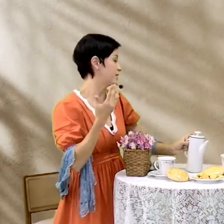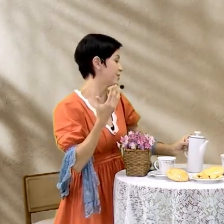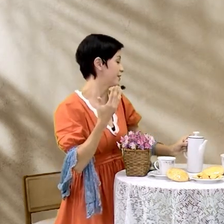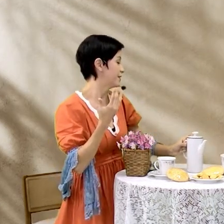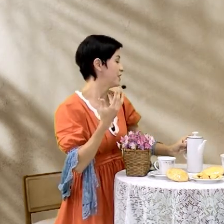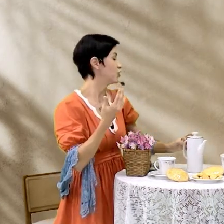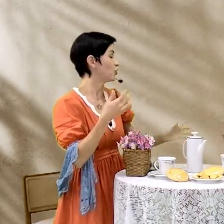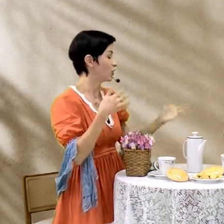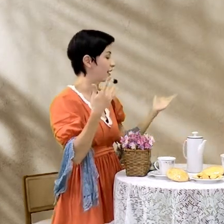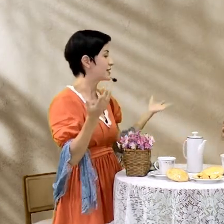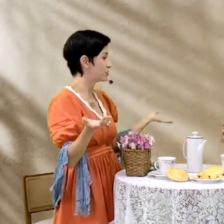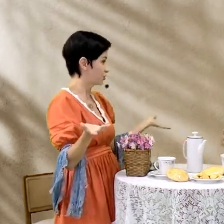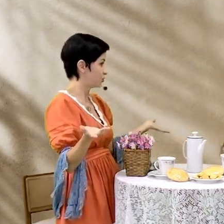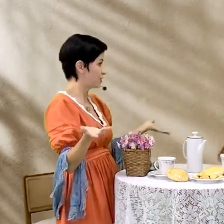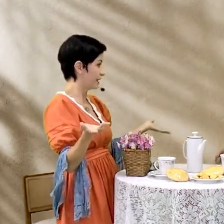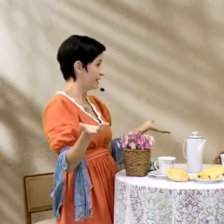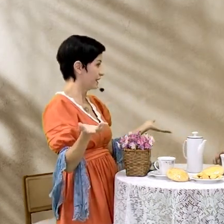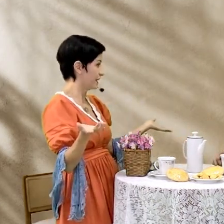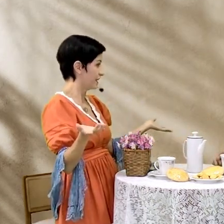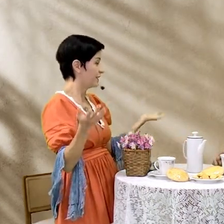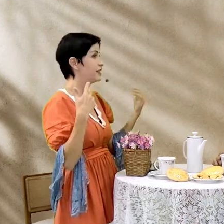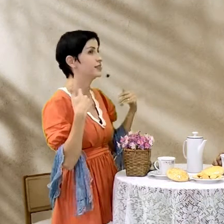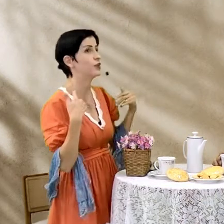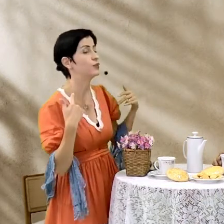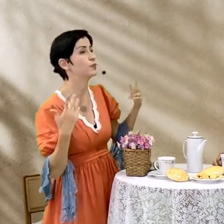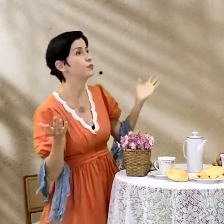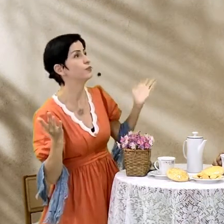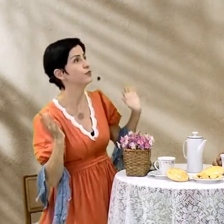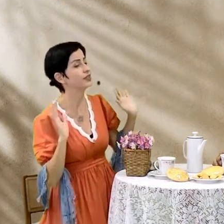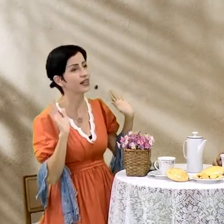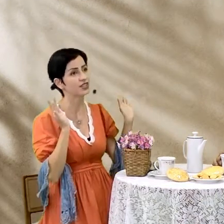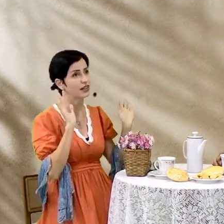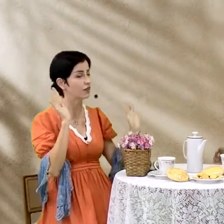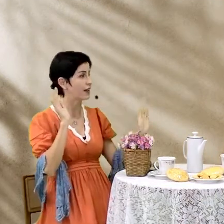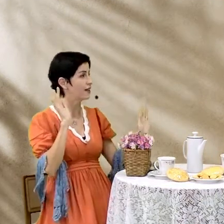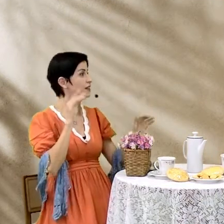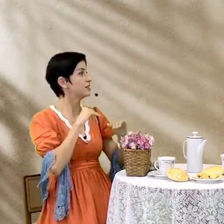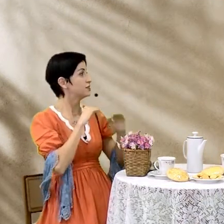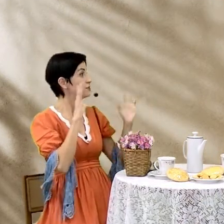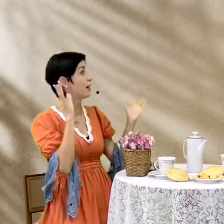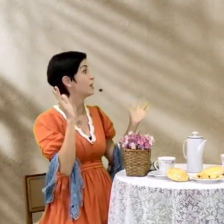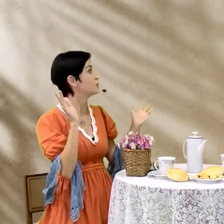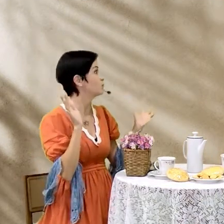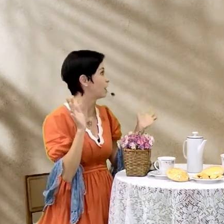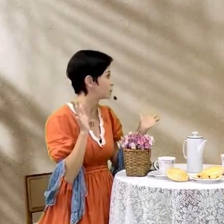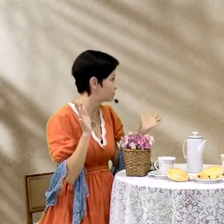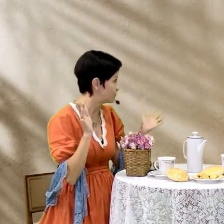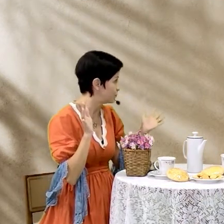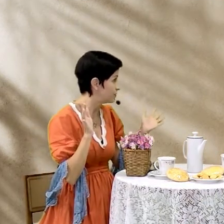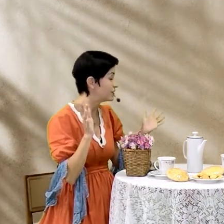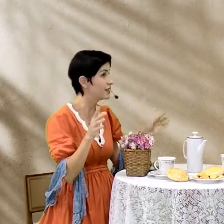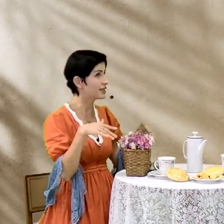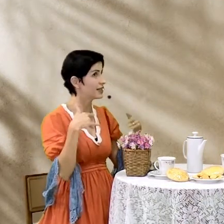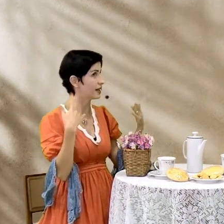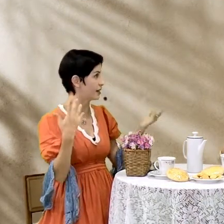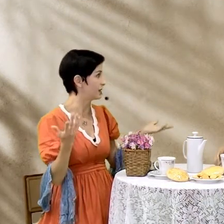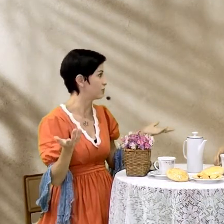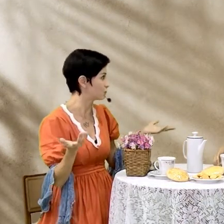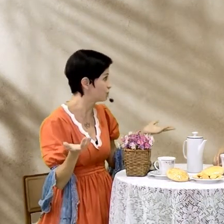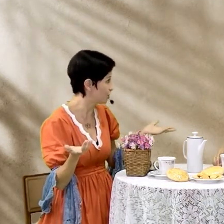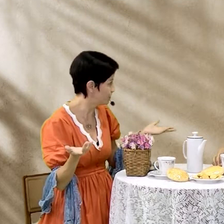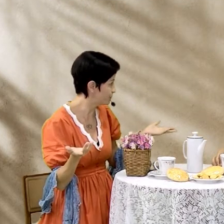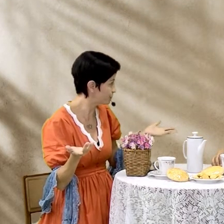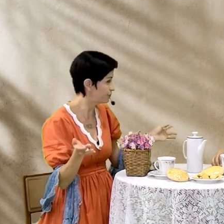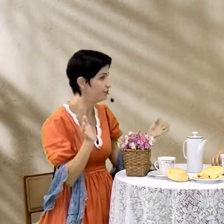Sabe que a Tava gente, todo discutindo, casal né? discute, né? Então, um dia eles estavam lá falando alto. Disse ela que eles